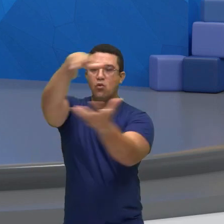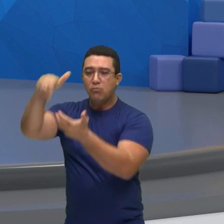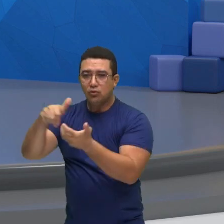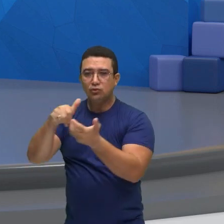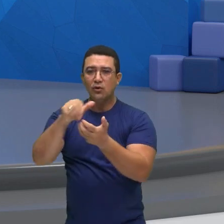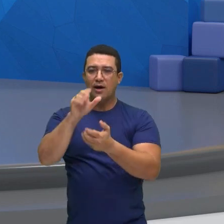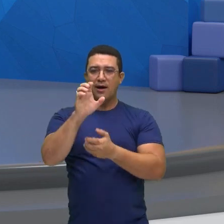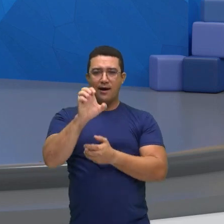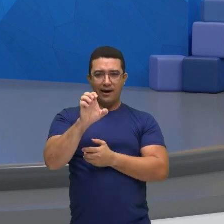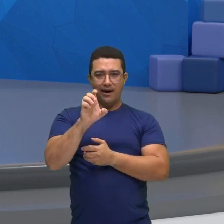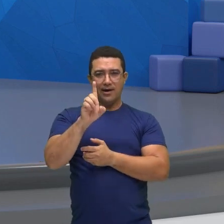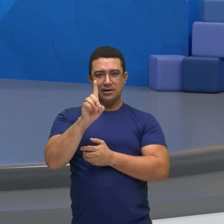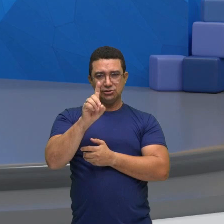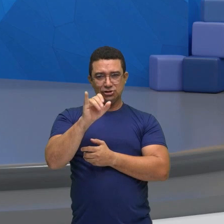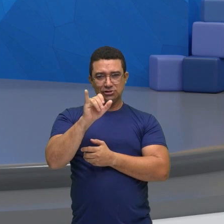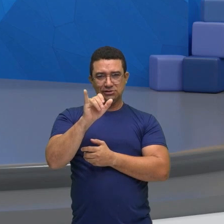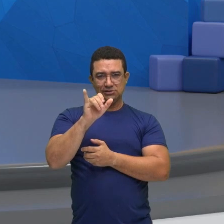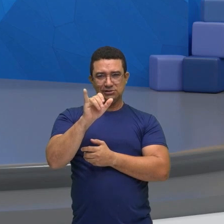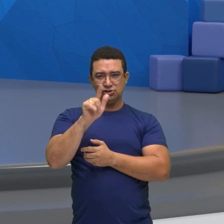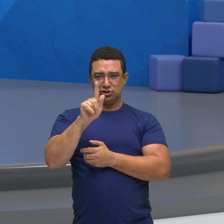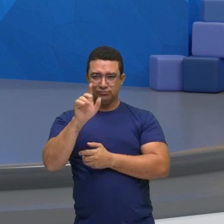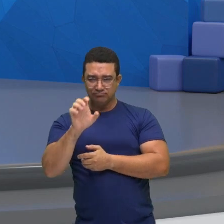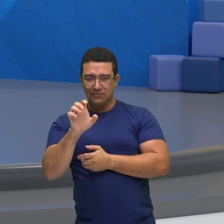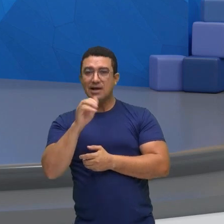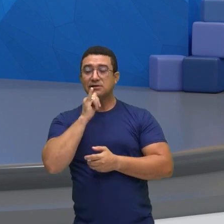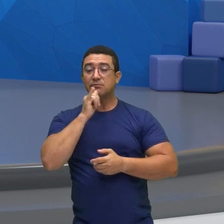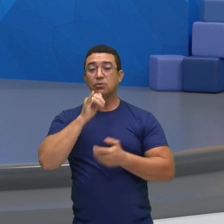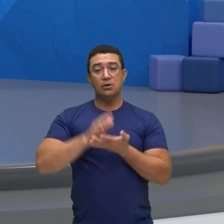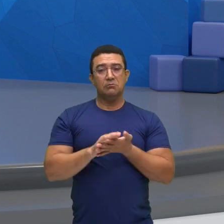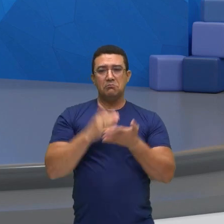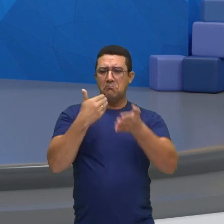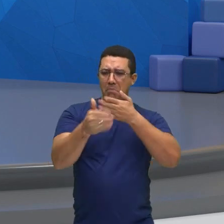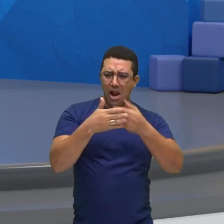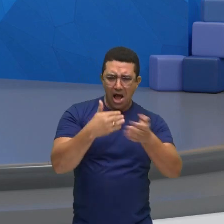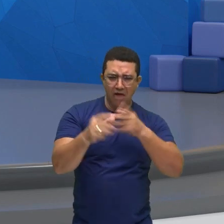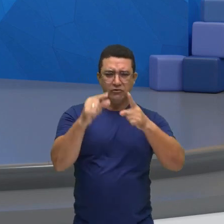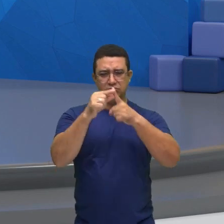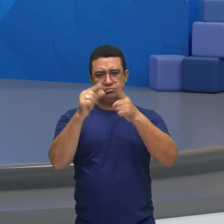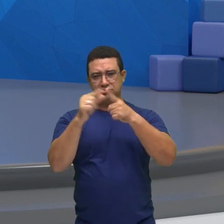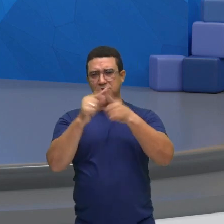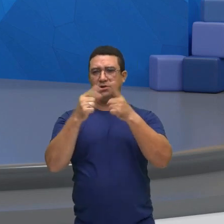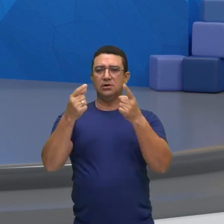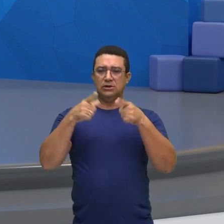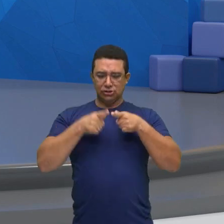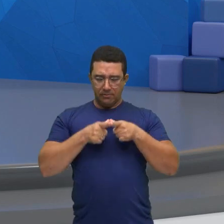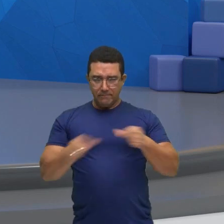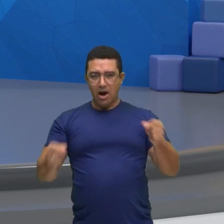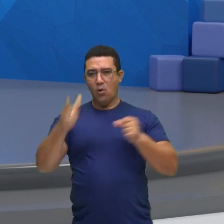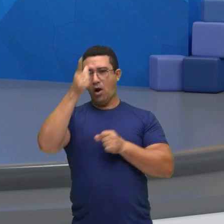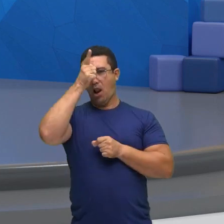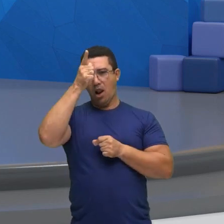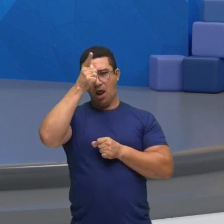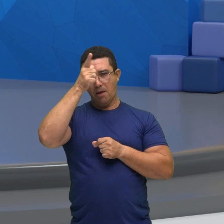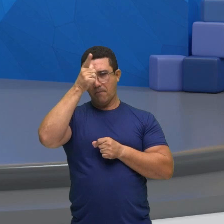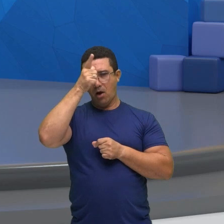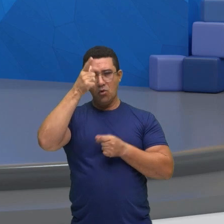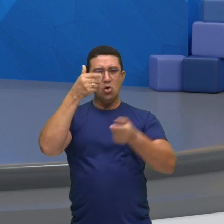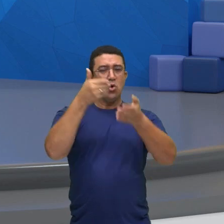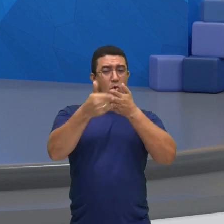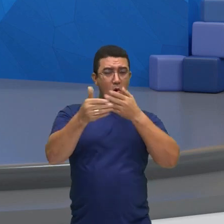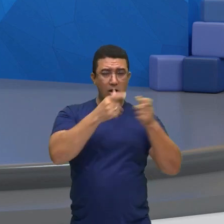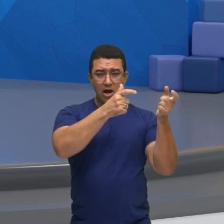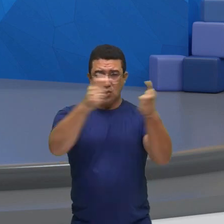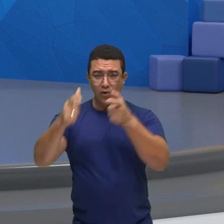aegypti, todo mundo sabe que é o mosquito da dengue. Pode ser em alemão, russo, japonês, coreano, o que for.